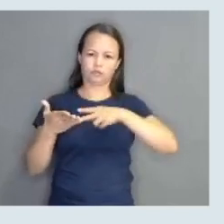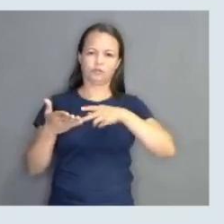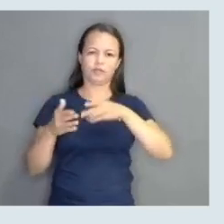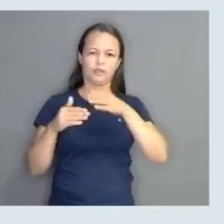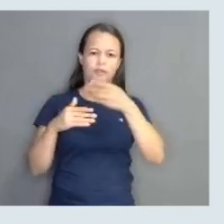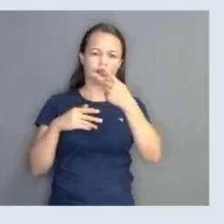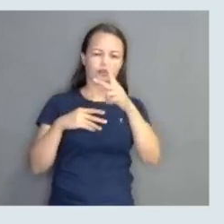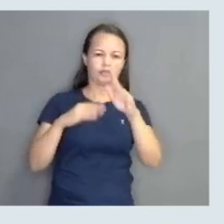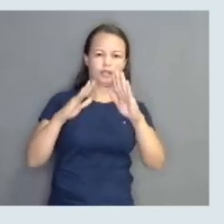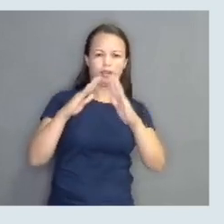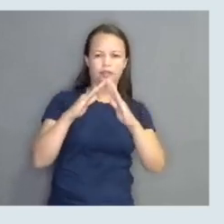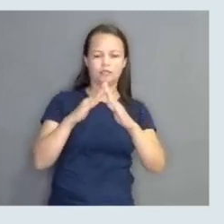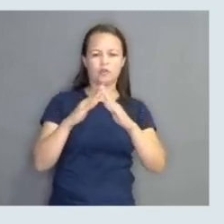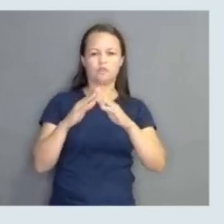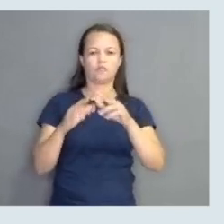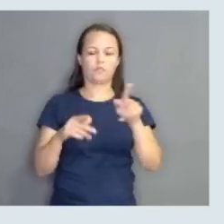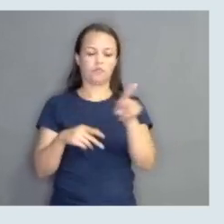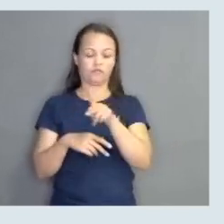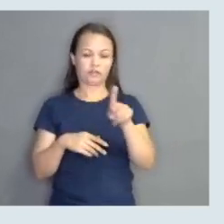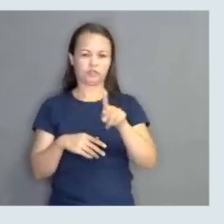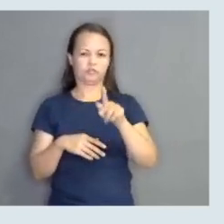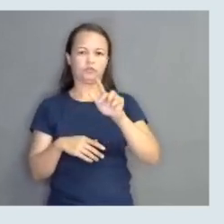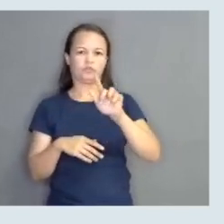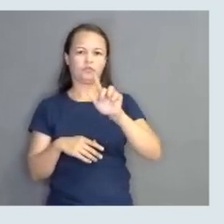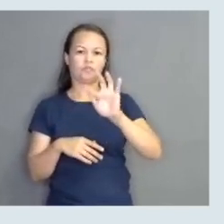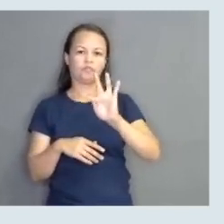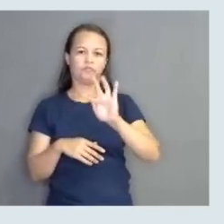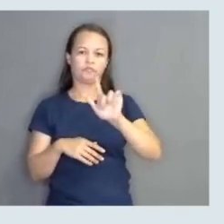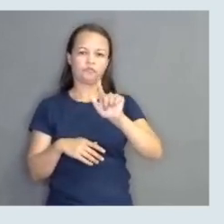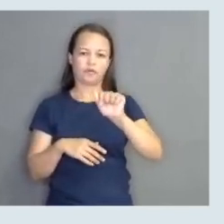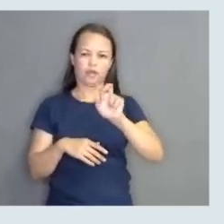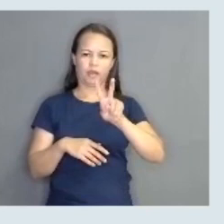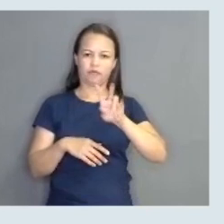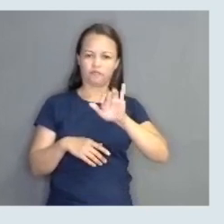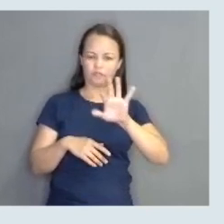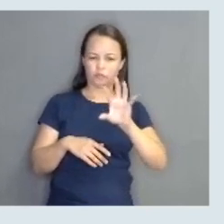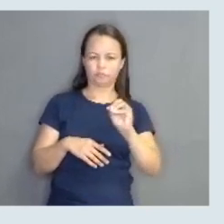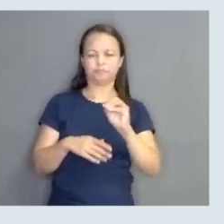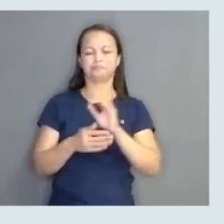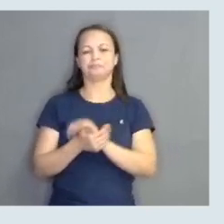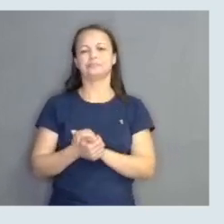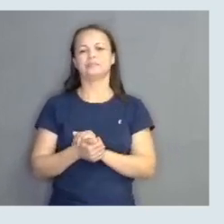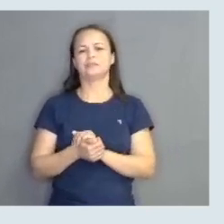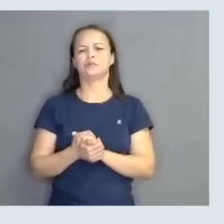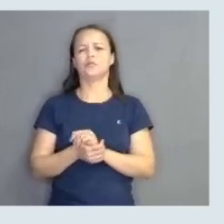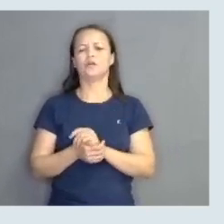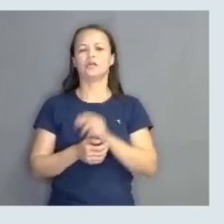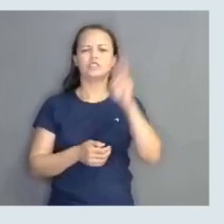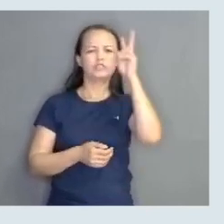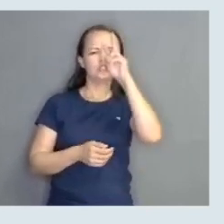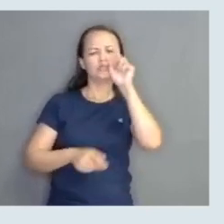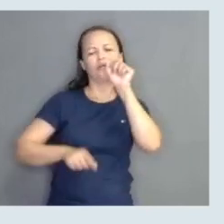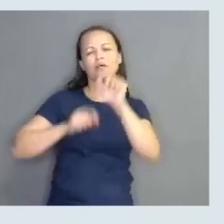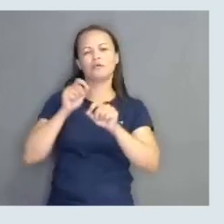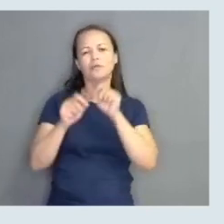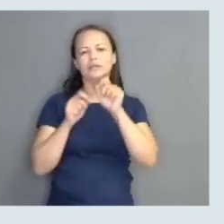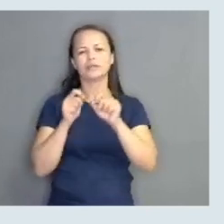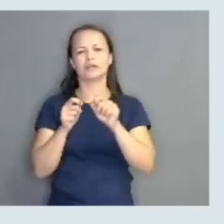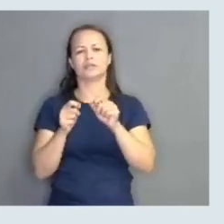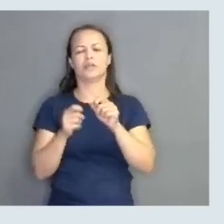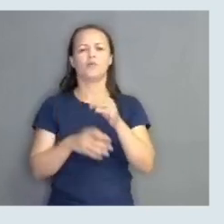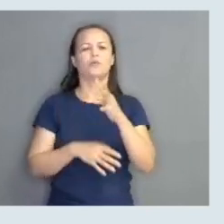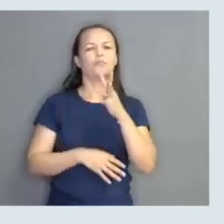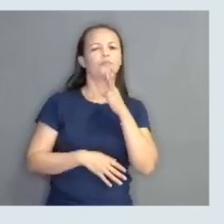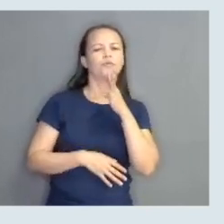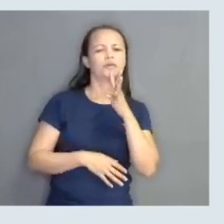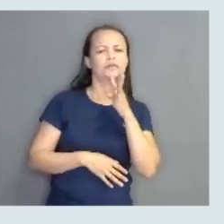o professor Flávio Alexandre. Vamos lá. O que é história? É chamado de história o